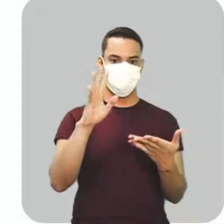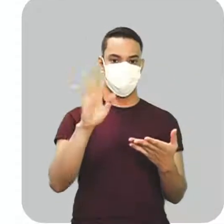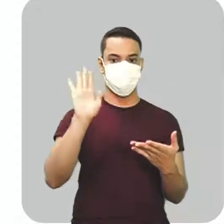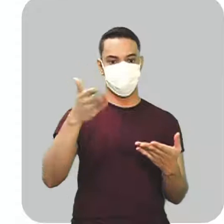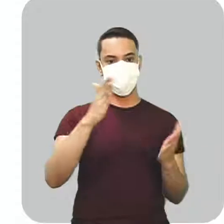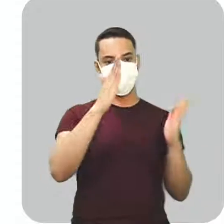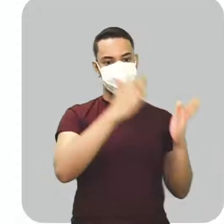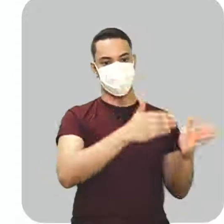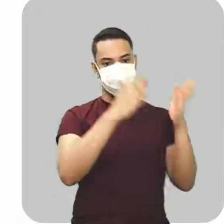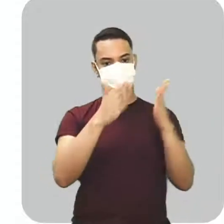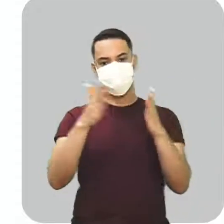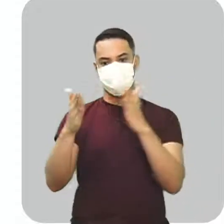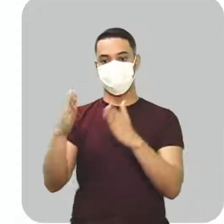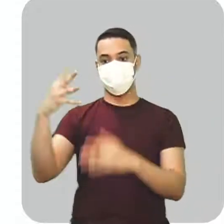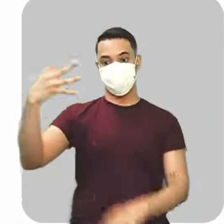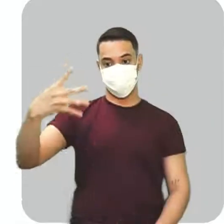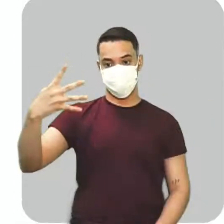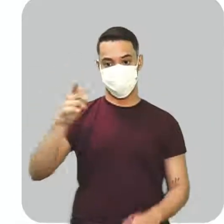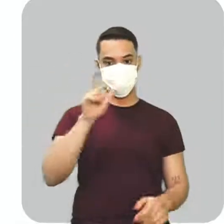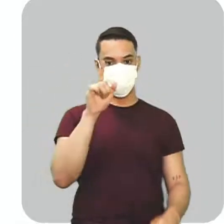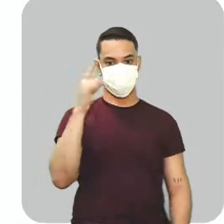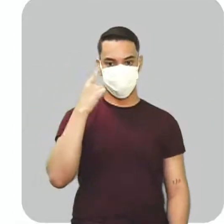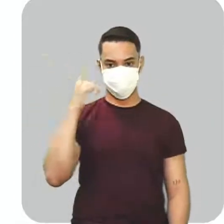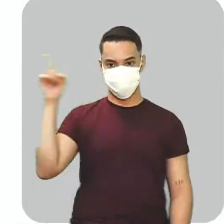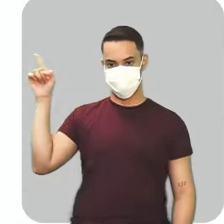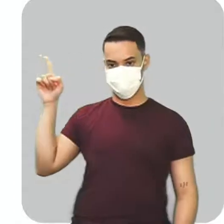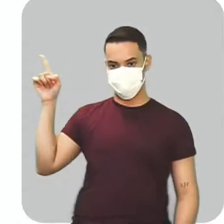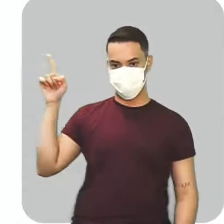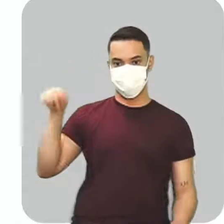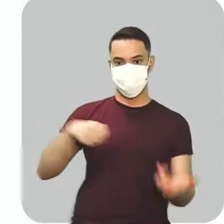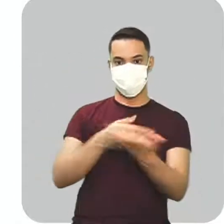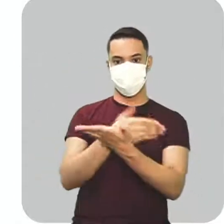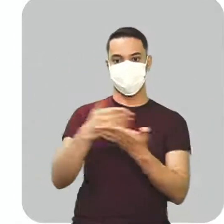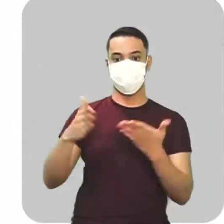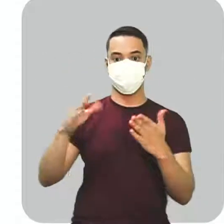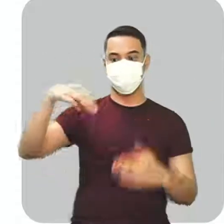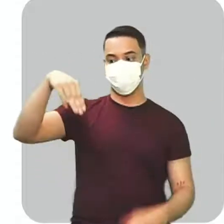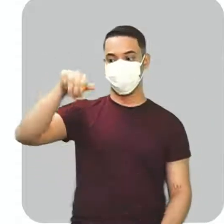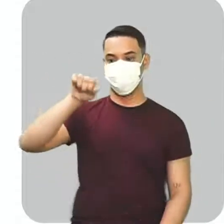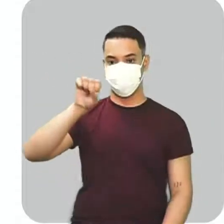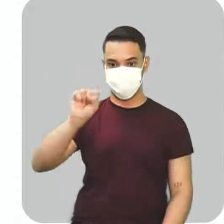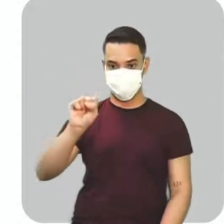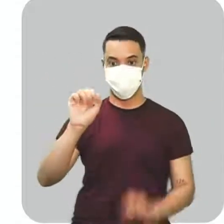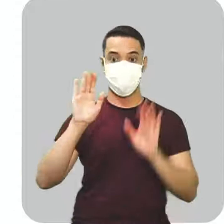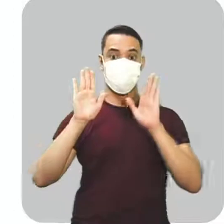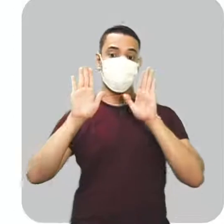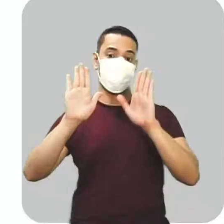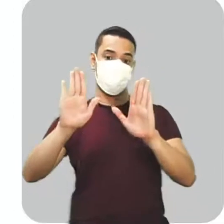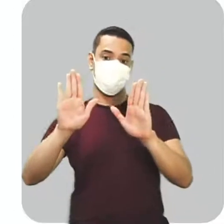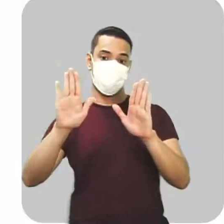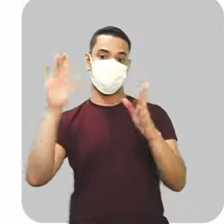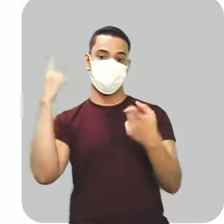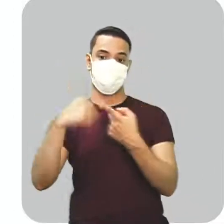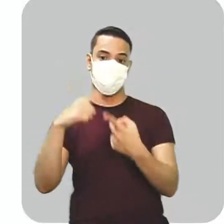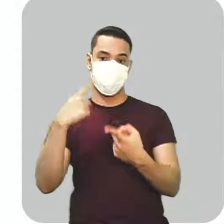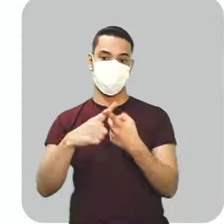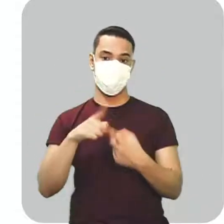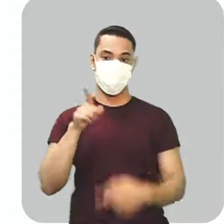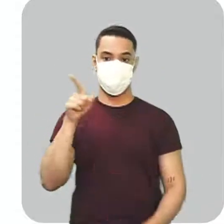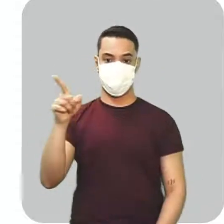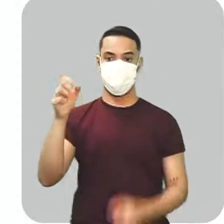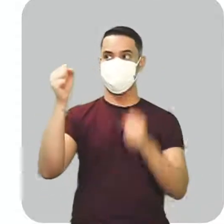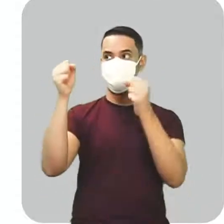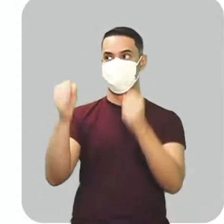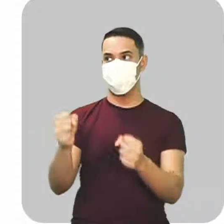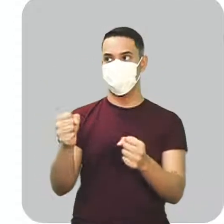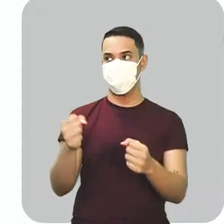quadrinho, né? Que você vou marcar aqui para vocês. Ó, começou com uma oração, né? Coordenada sindética. Olha aqui a vírgula bem marcada